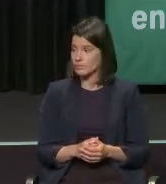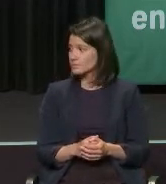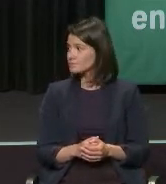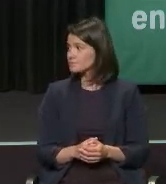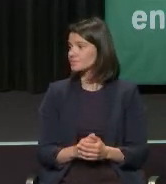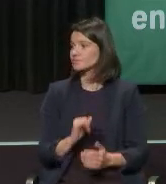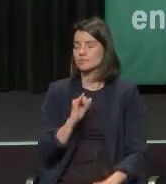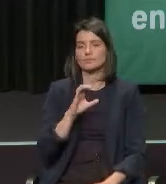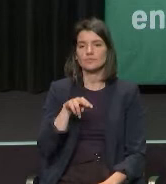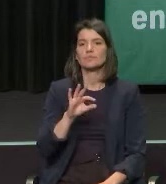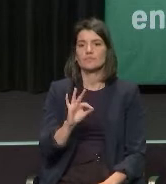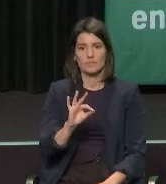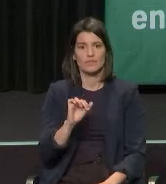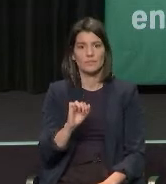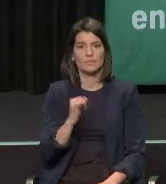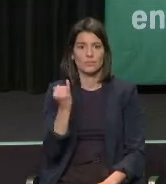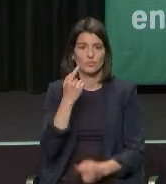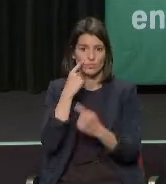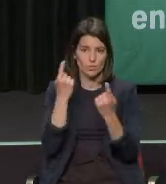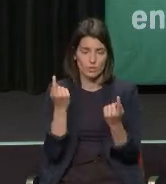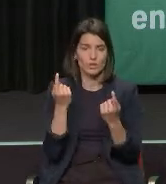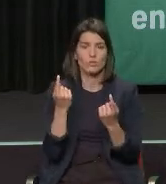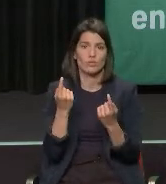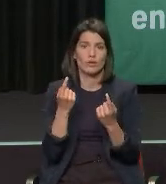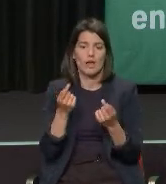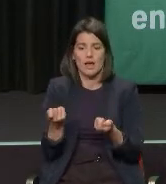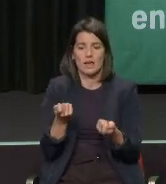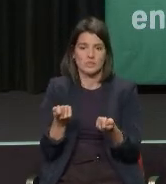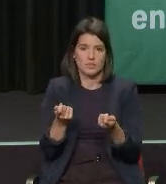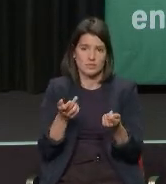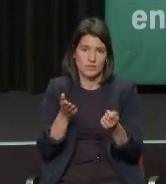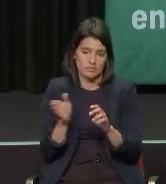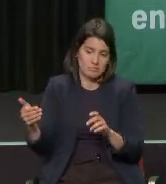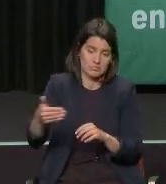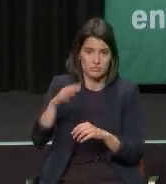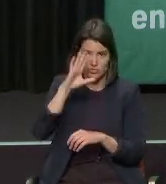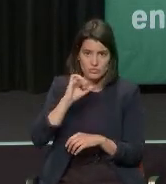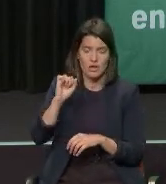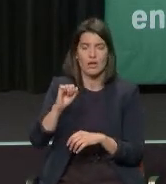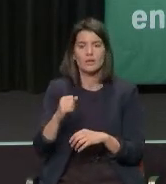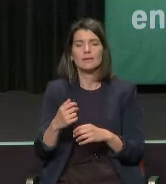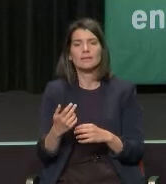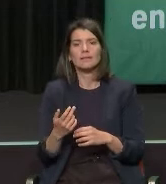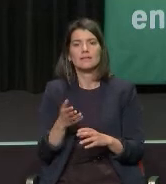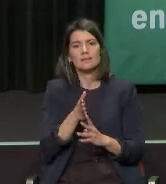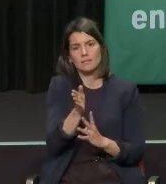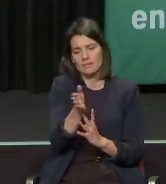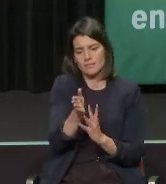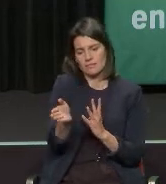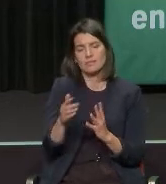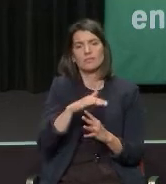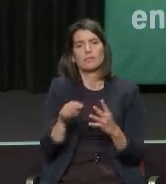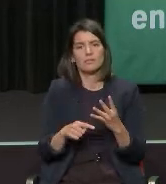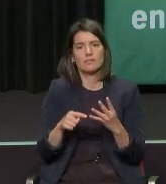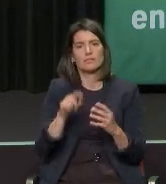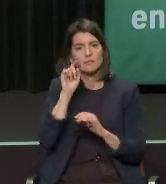O ICNF é um instituto público da Administração Indireta do Estado e que intervém nestas 4 áreas, da